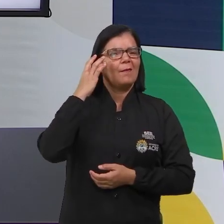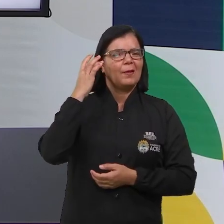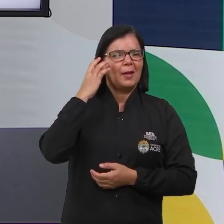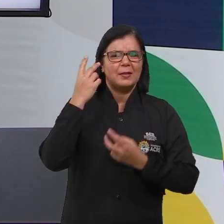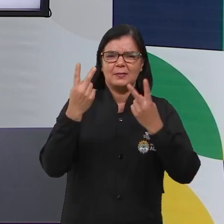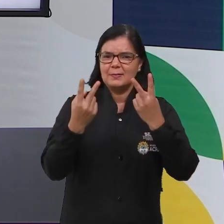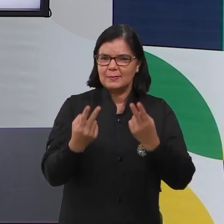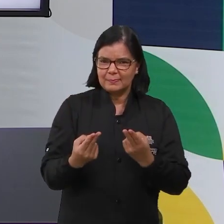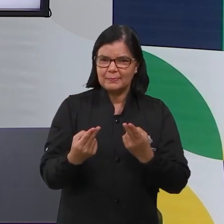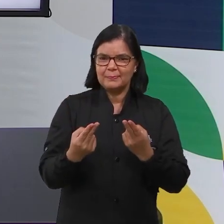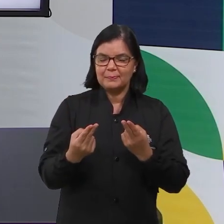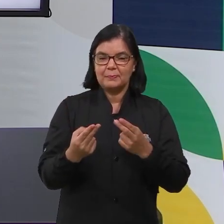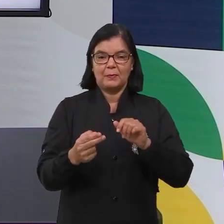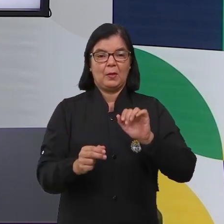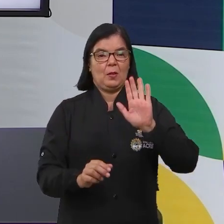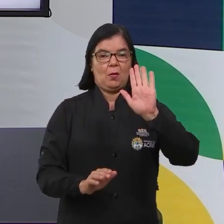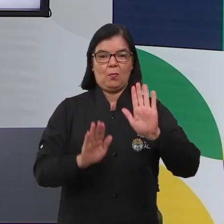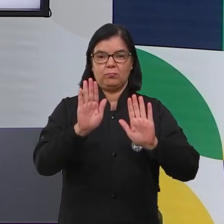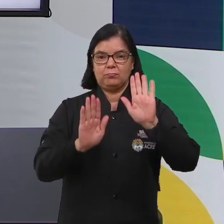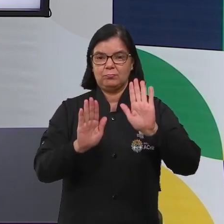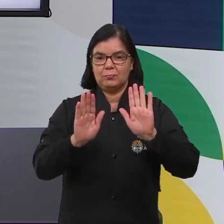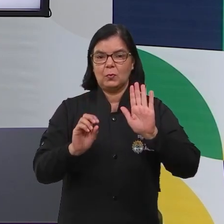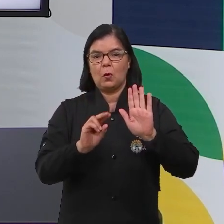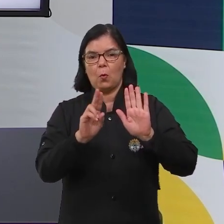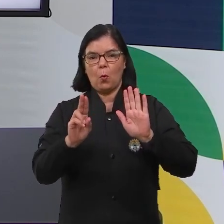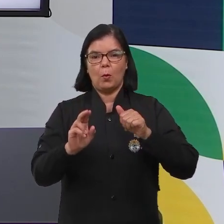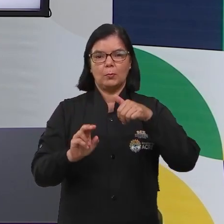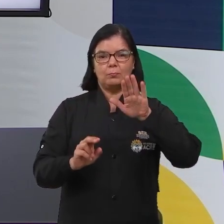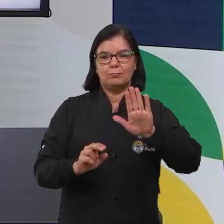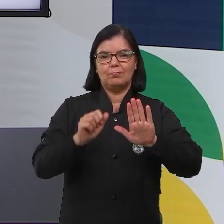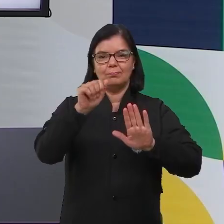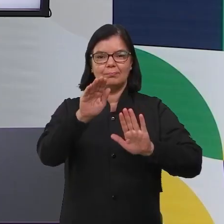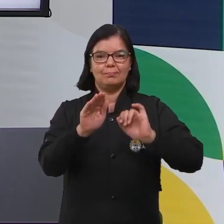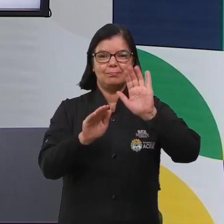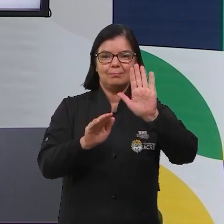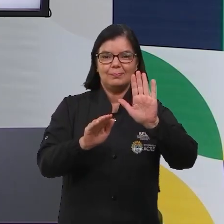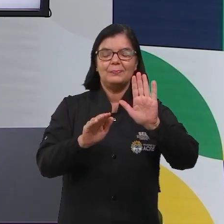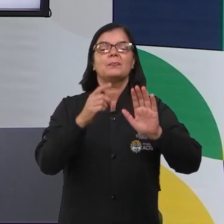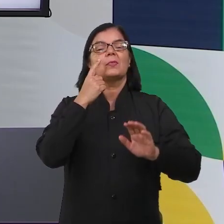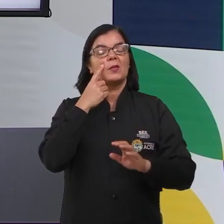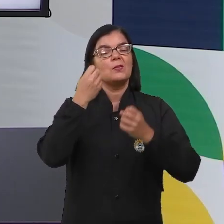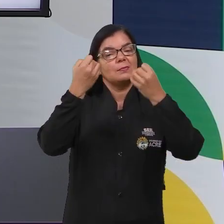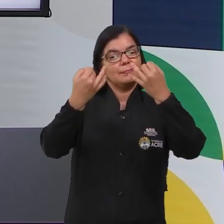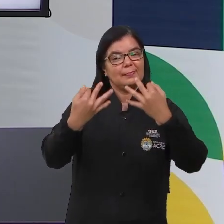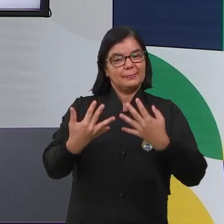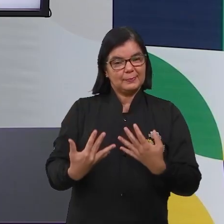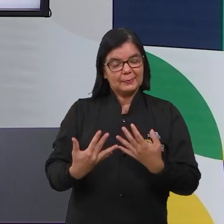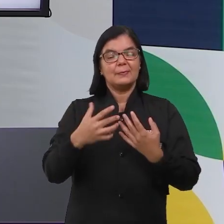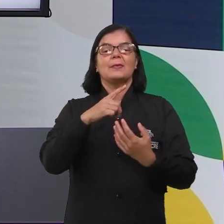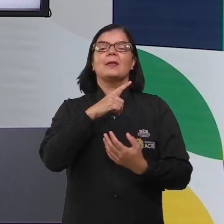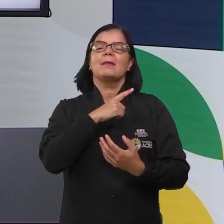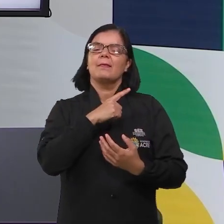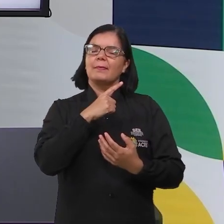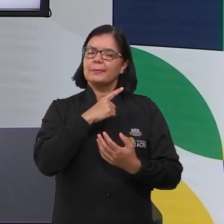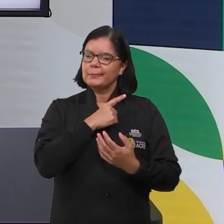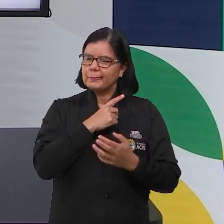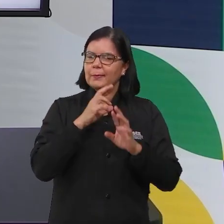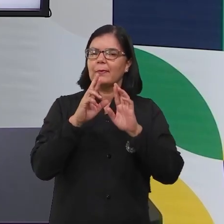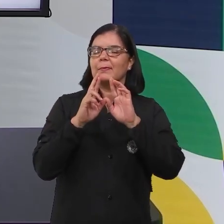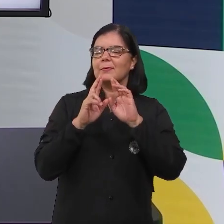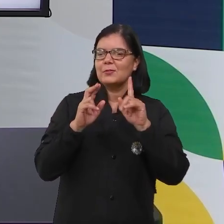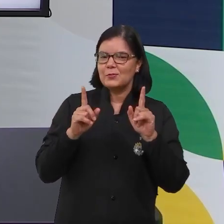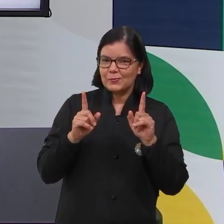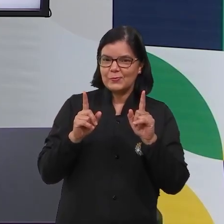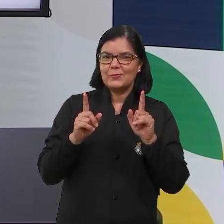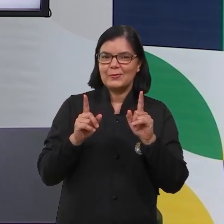são igual, a pantomima e a mímica? Bom, eu vou te falar que tem uma sutil